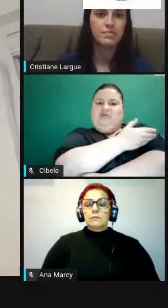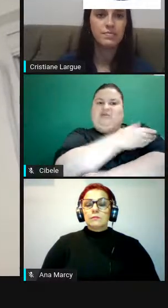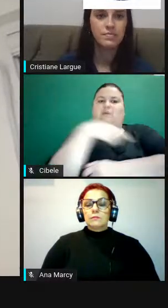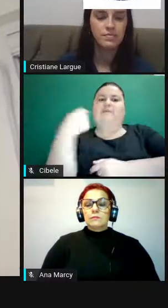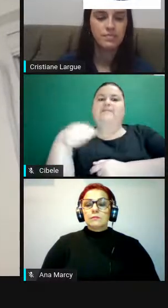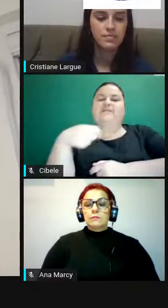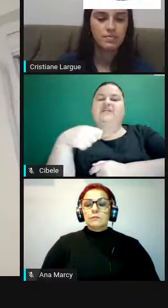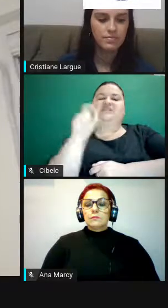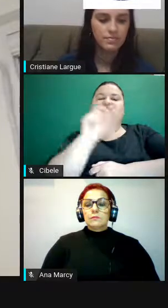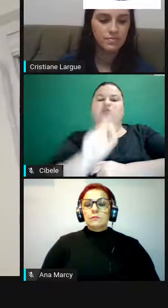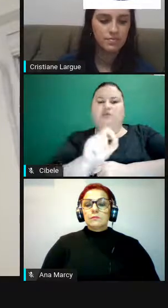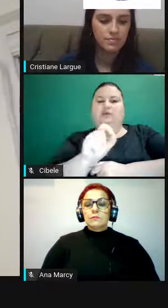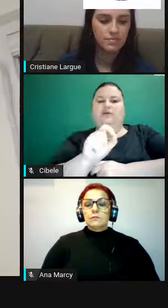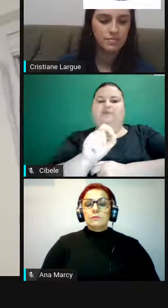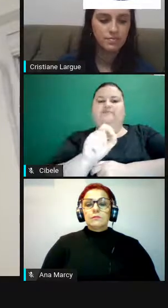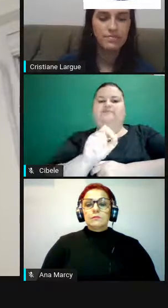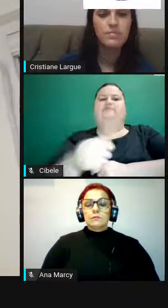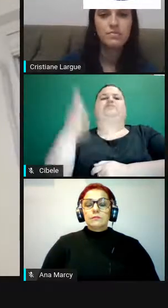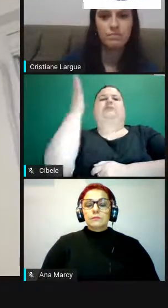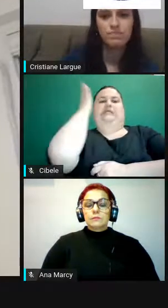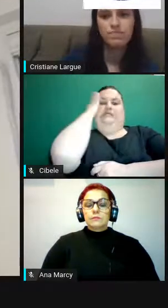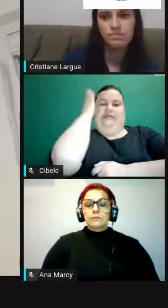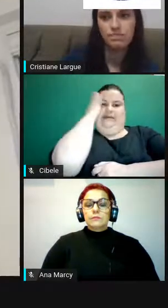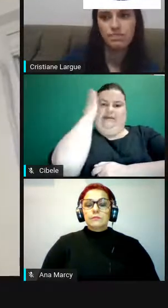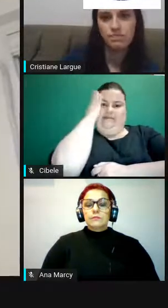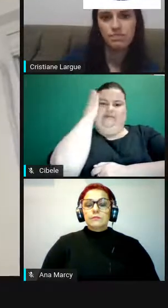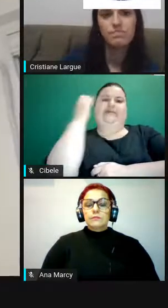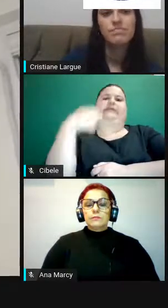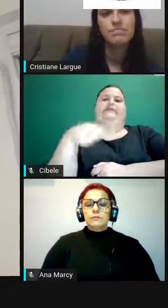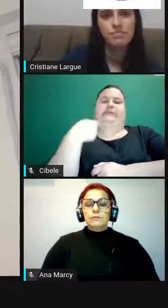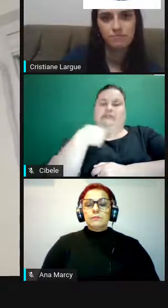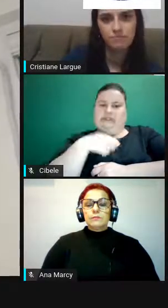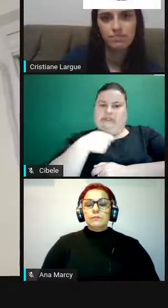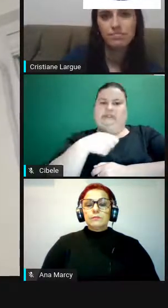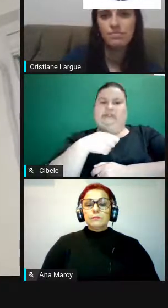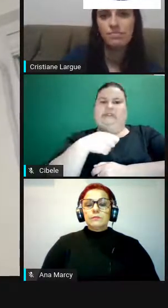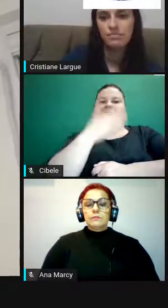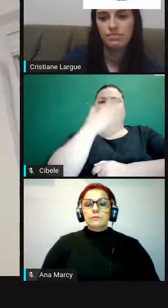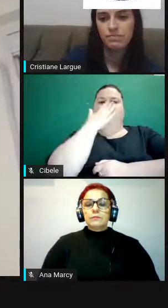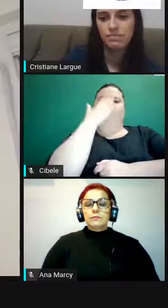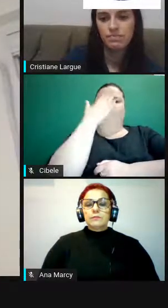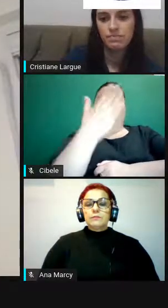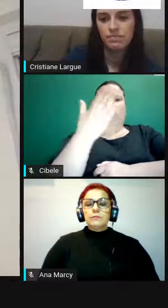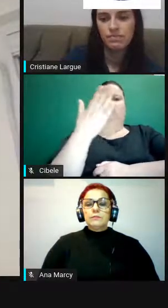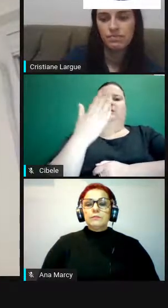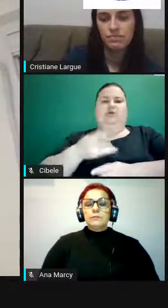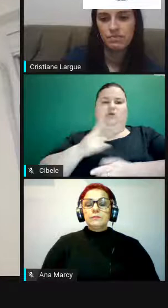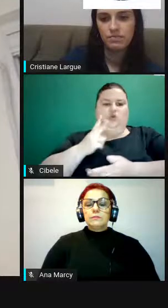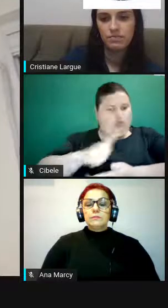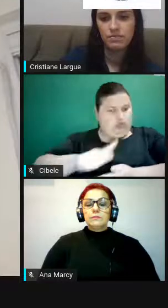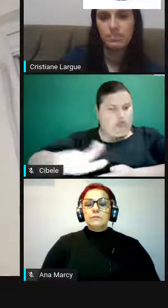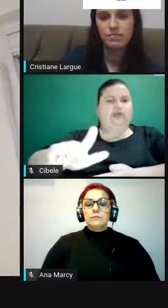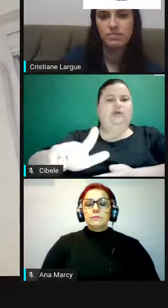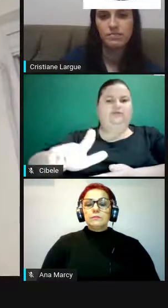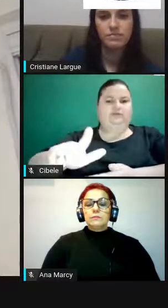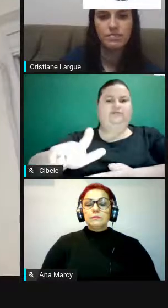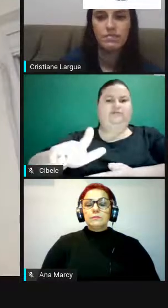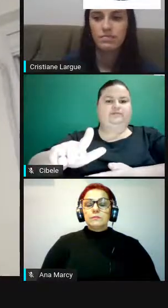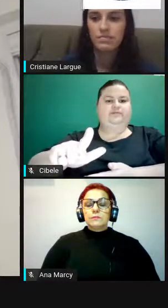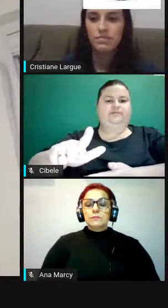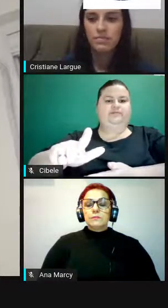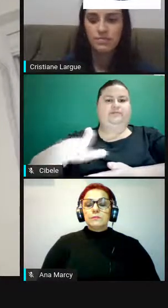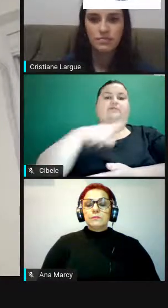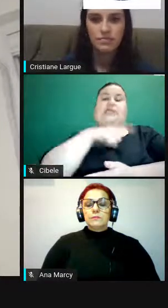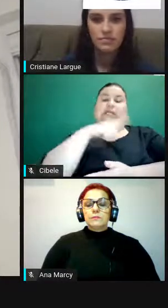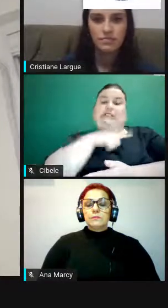precisa saber que vai ter que passar por dor de cabeça vai acontecer a situação que tu não quer que aconteça Vai ter